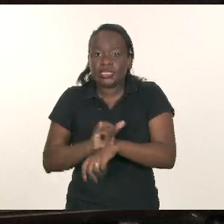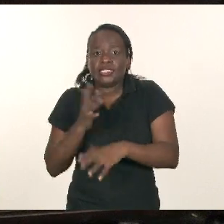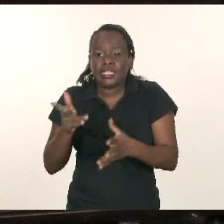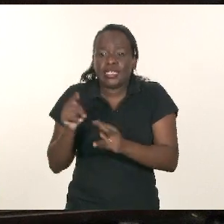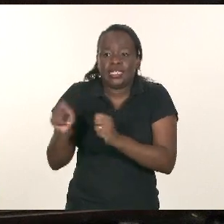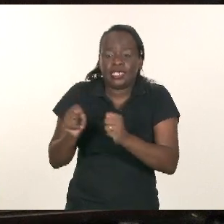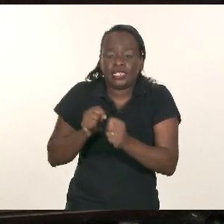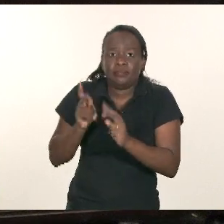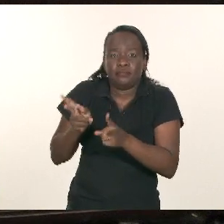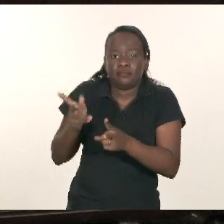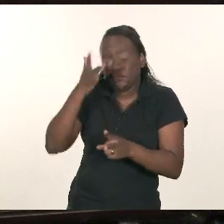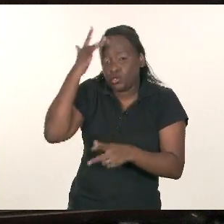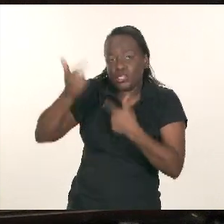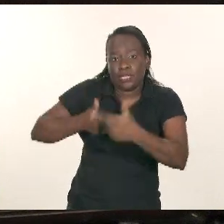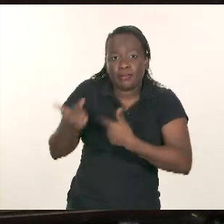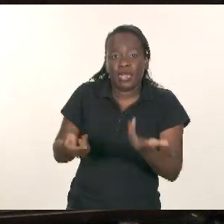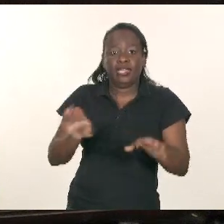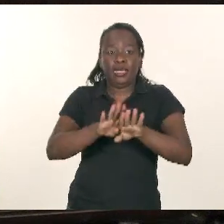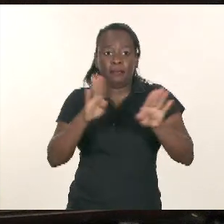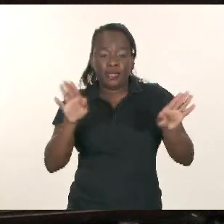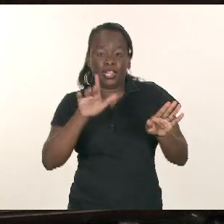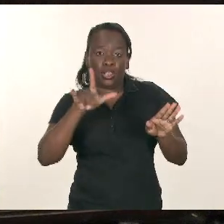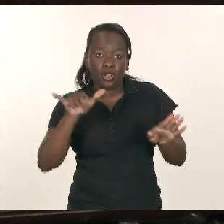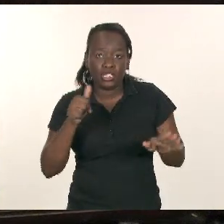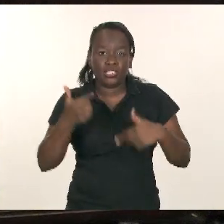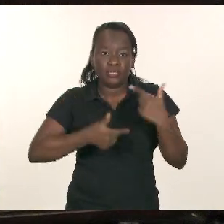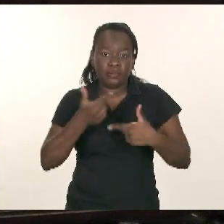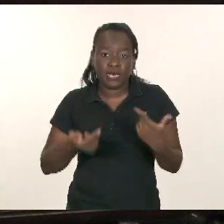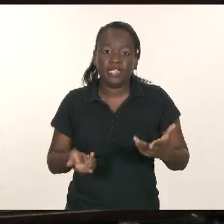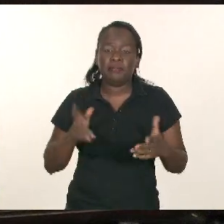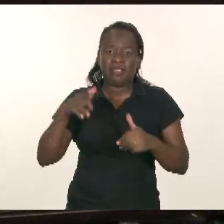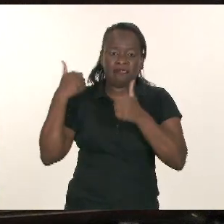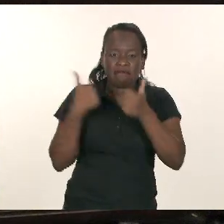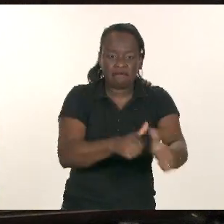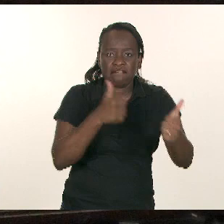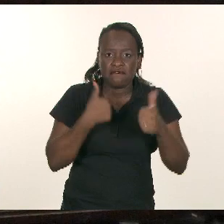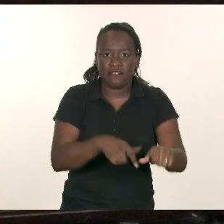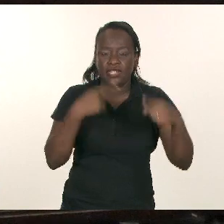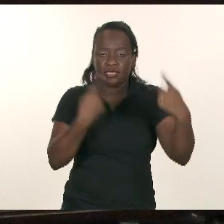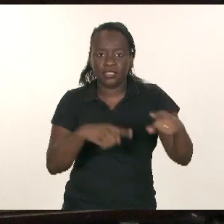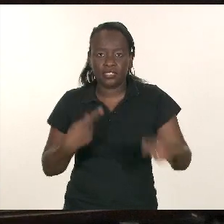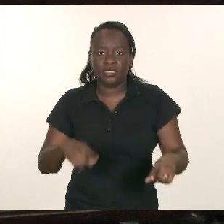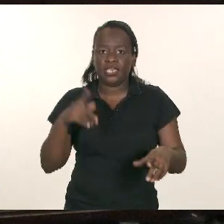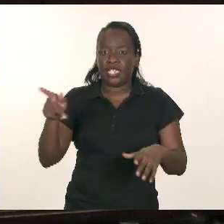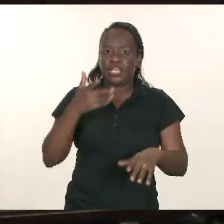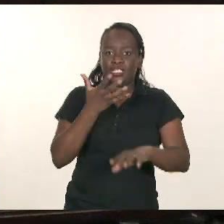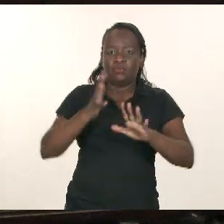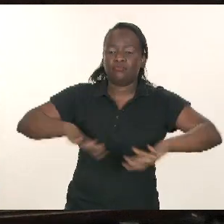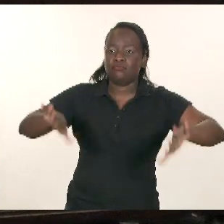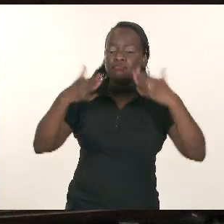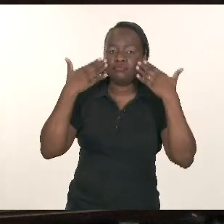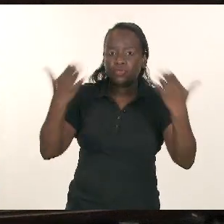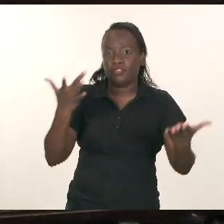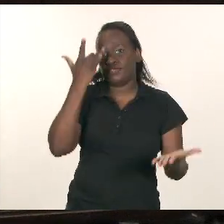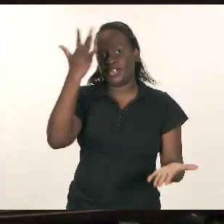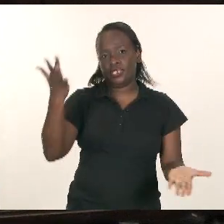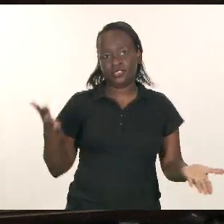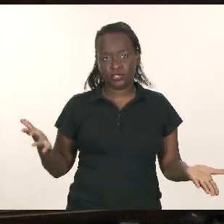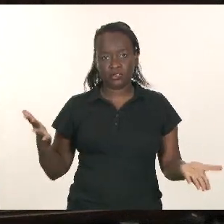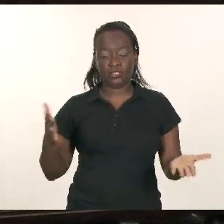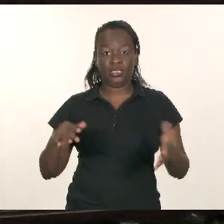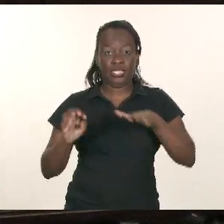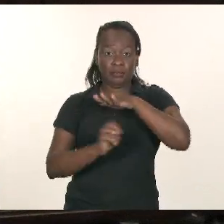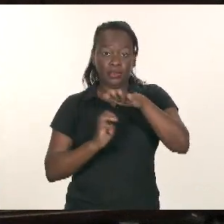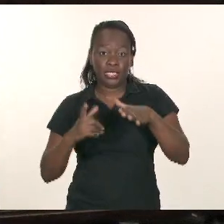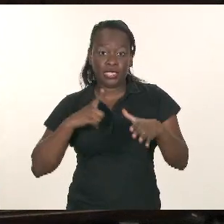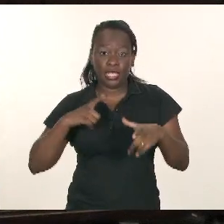os empregos, manter os seus negócios abertos. Ir perseguir esses empresários em praça pública é muito fácil. O empresário